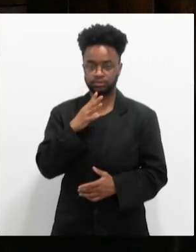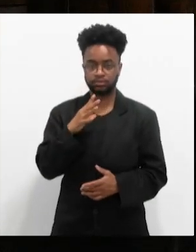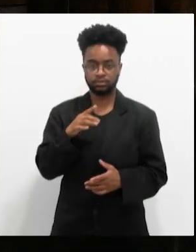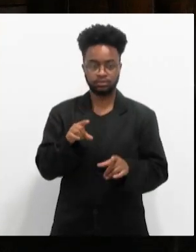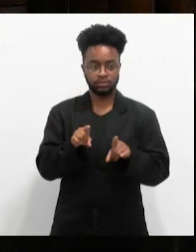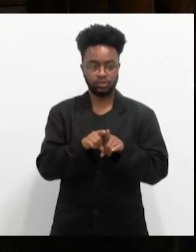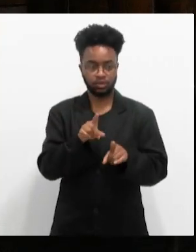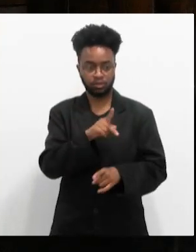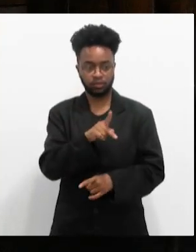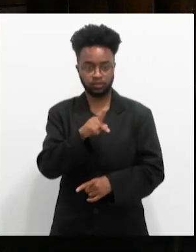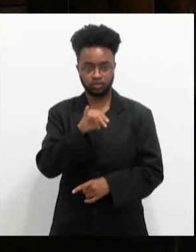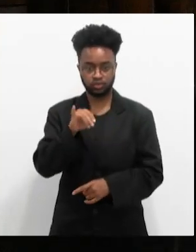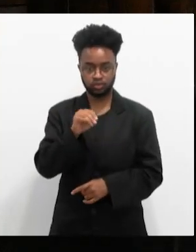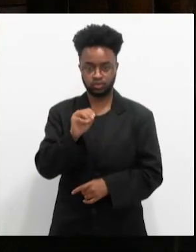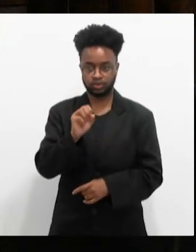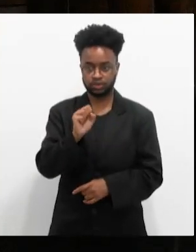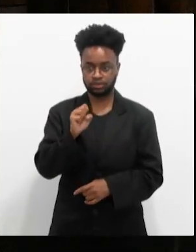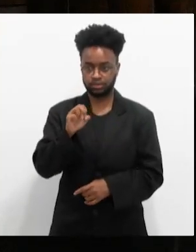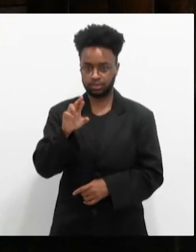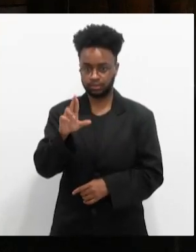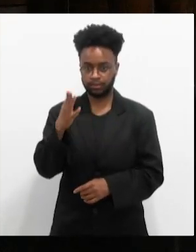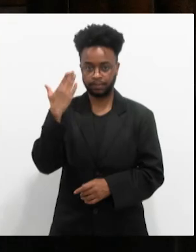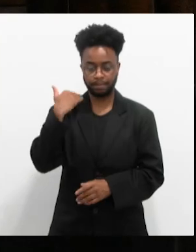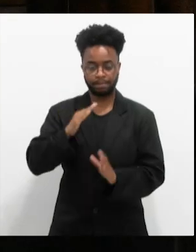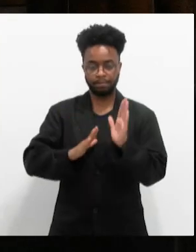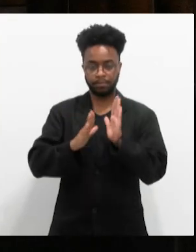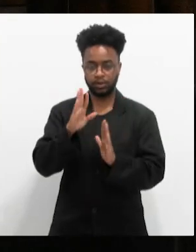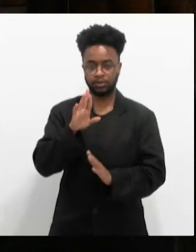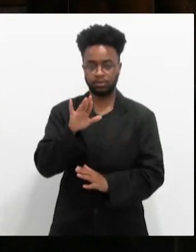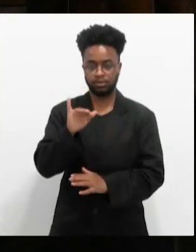Josemar, no governo Brizola,